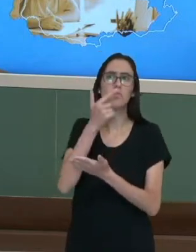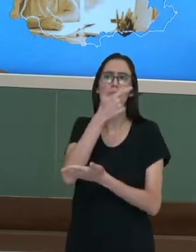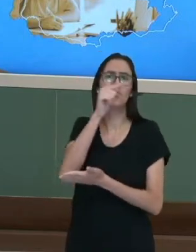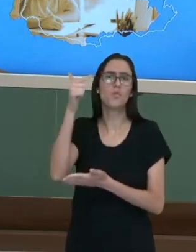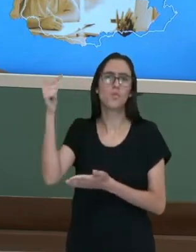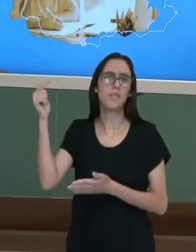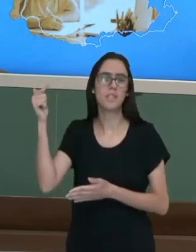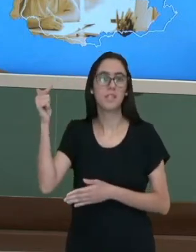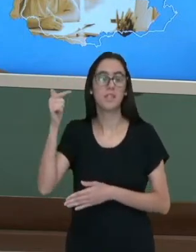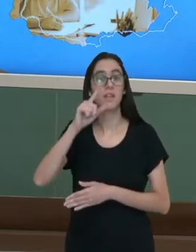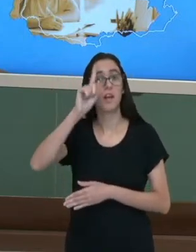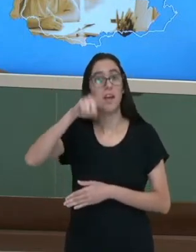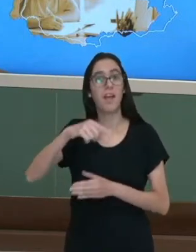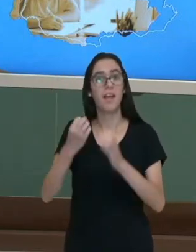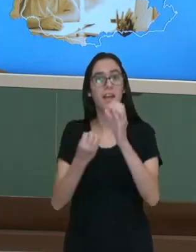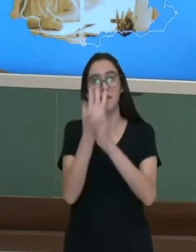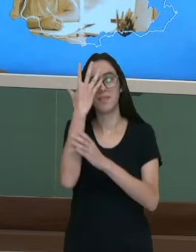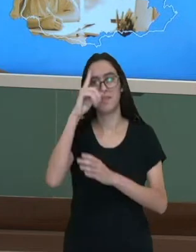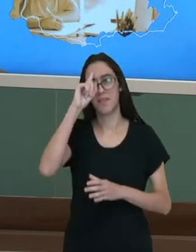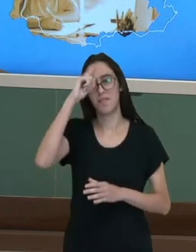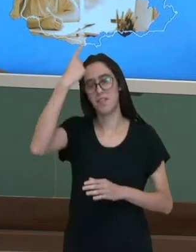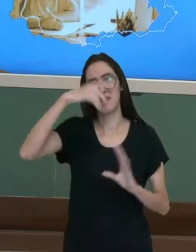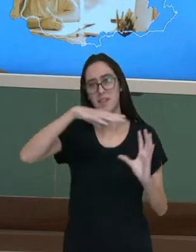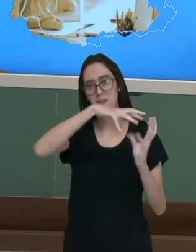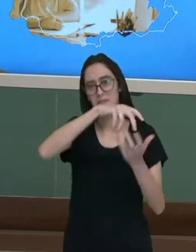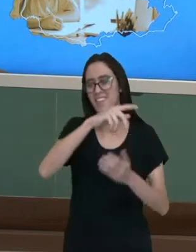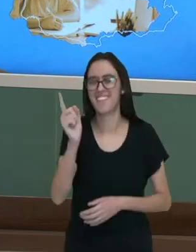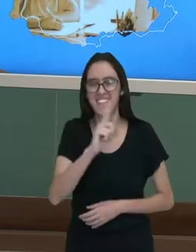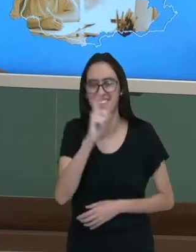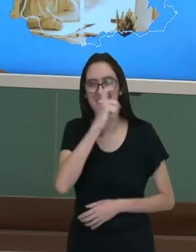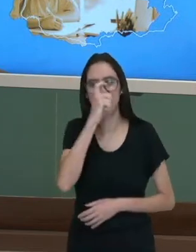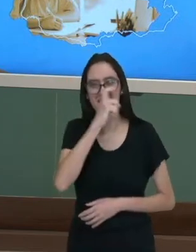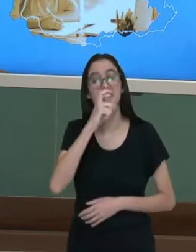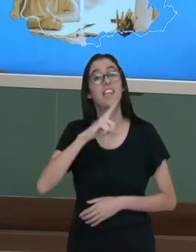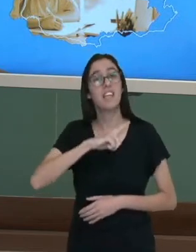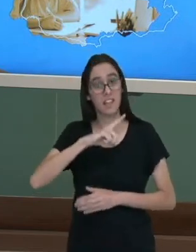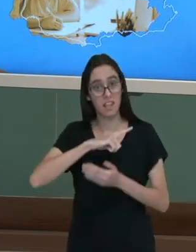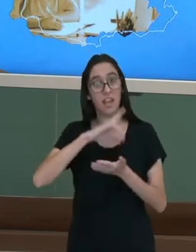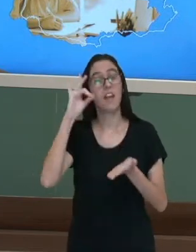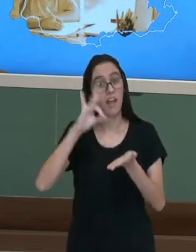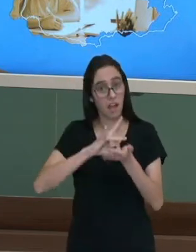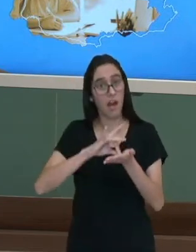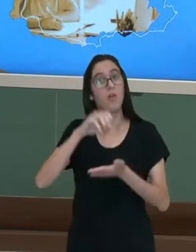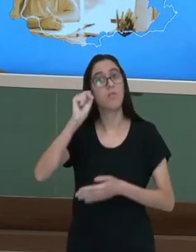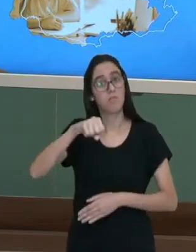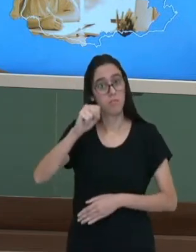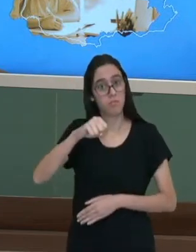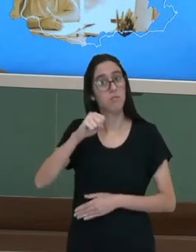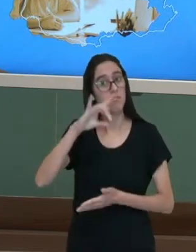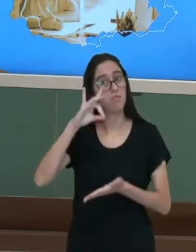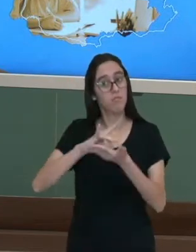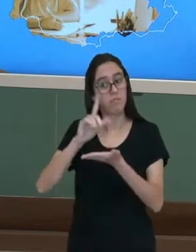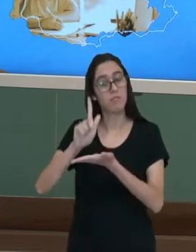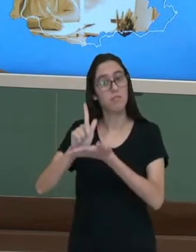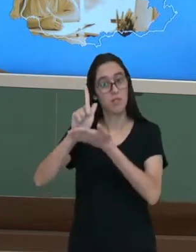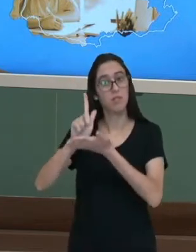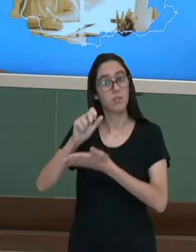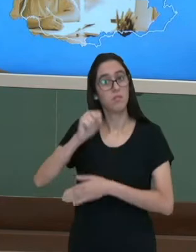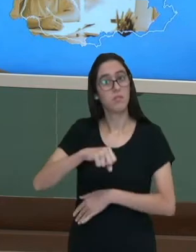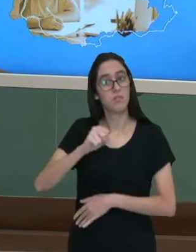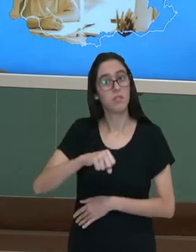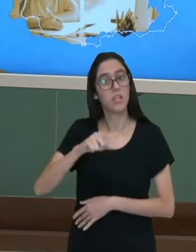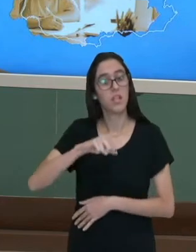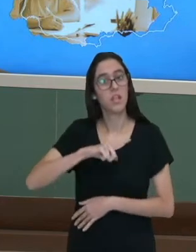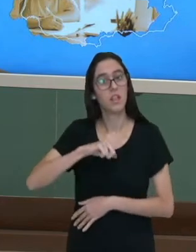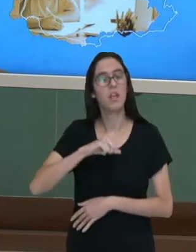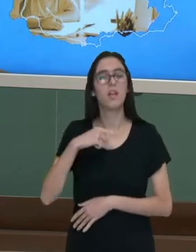uma conspiração, né? Brincadeira à parte. Claro que ela existe, eu vou provar para você que ela existe sim, mano. E nós já fizemos isso,